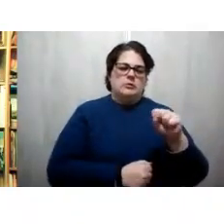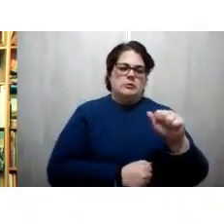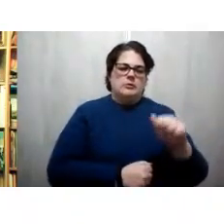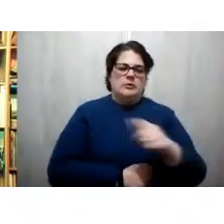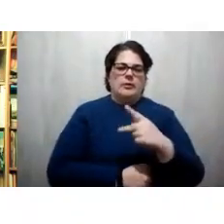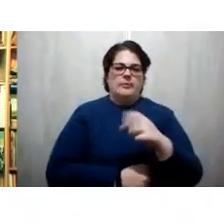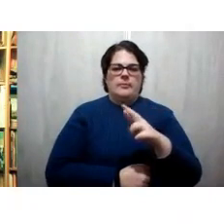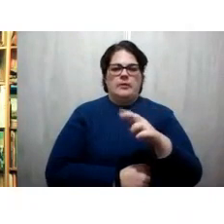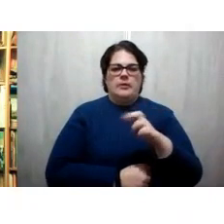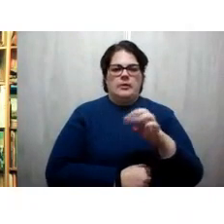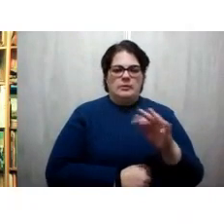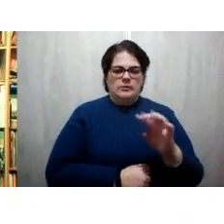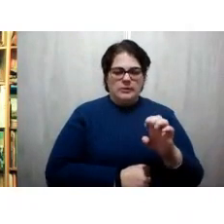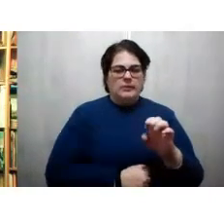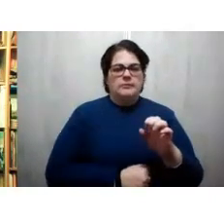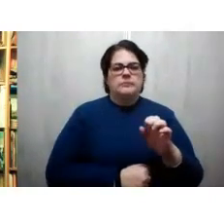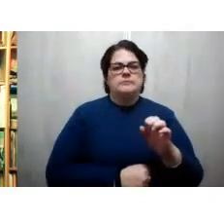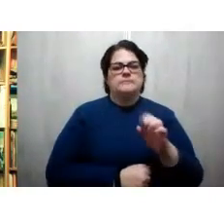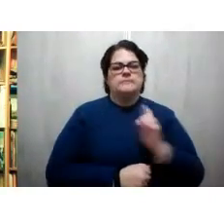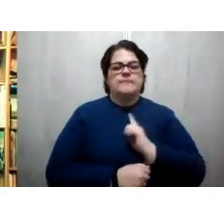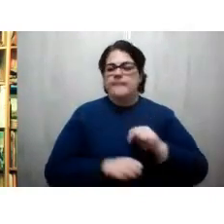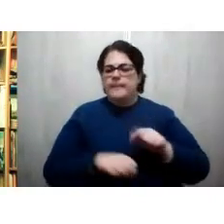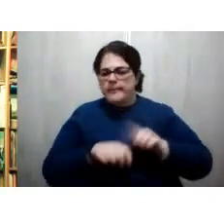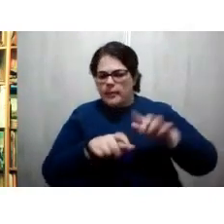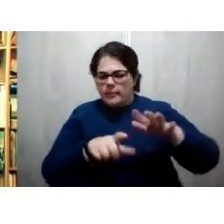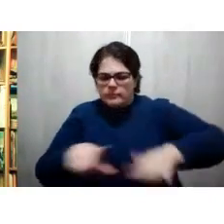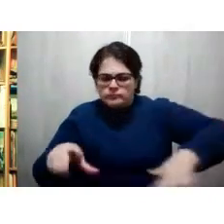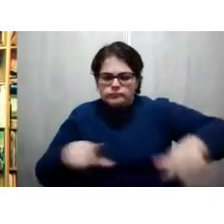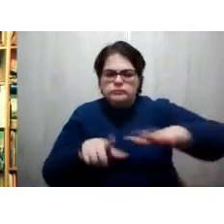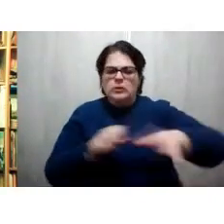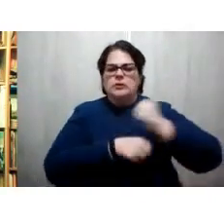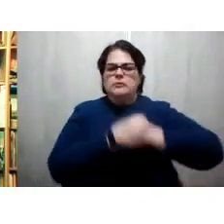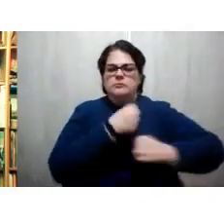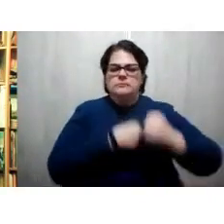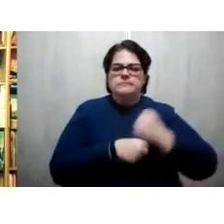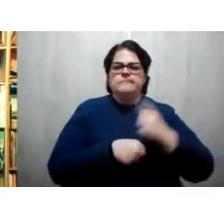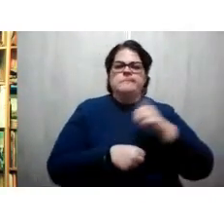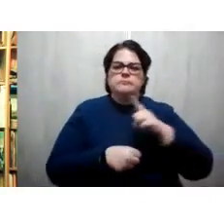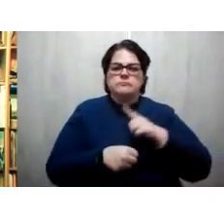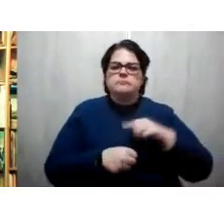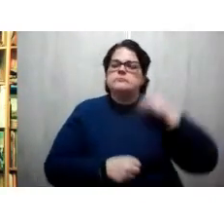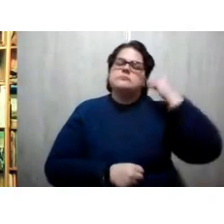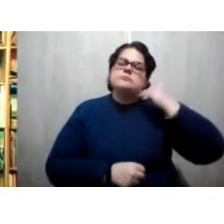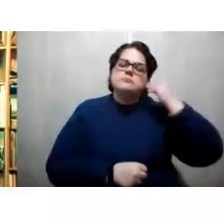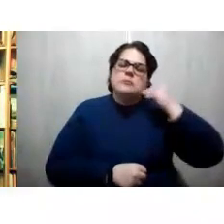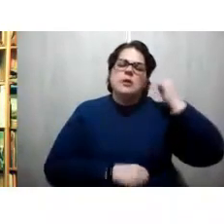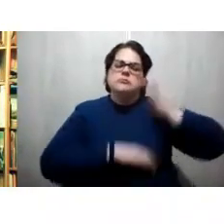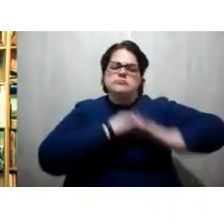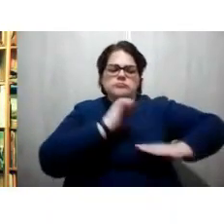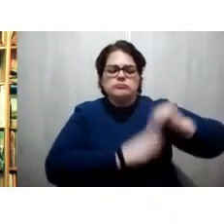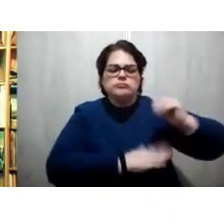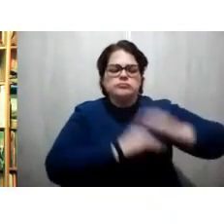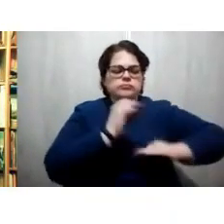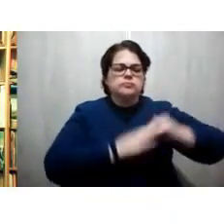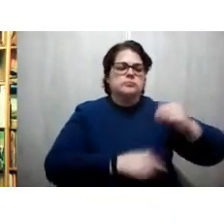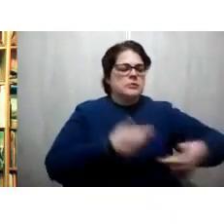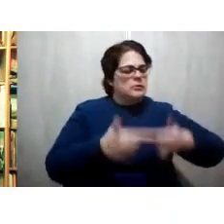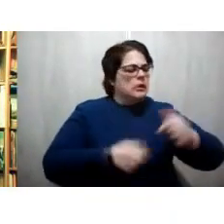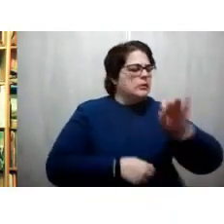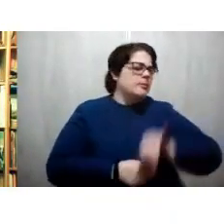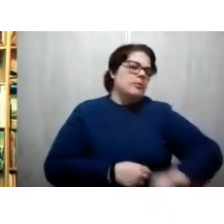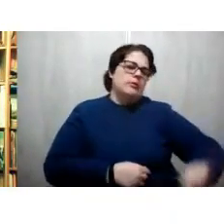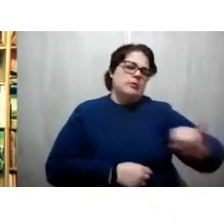já trazia para esse contexto, no ano passado, já trazia toda a sua experiência, o que foi muito